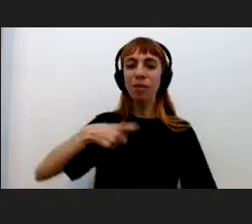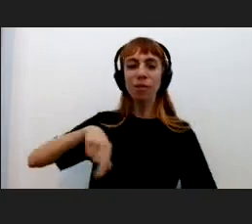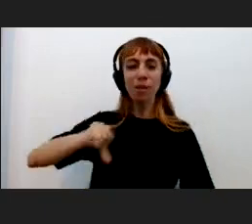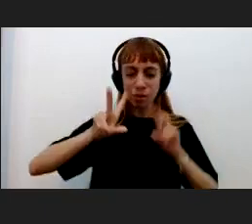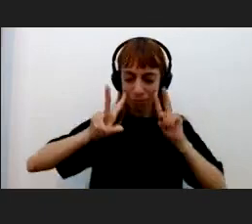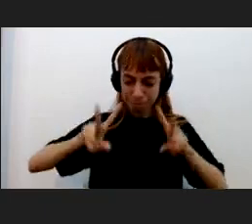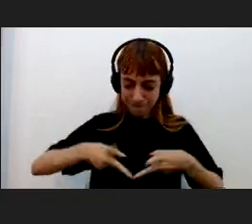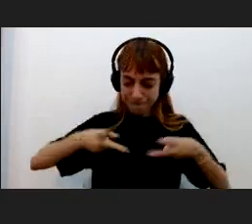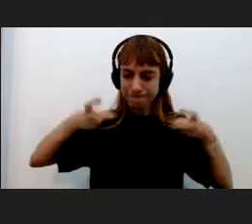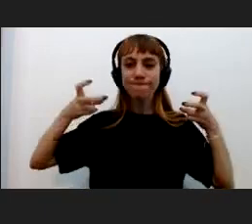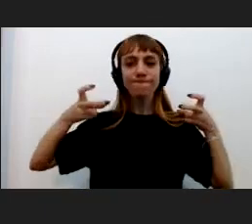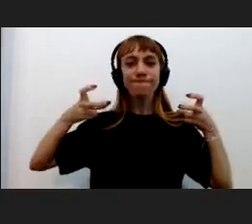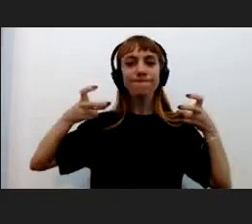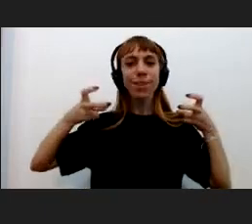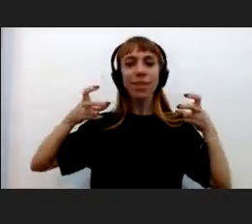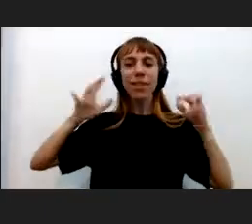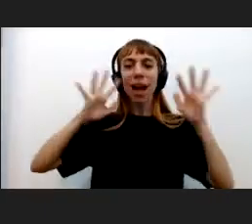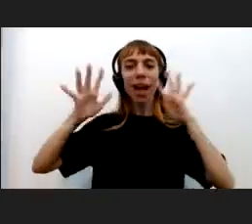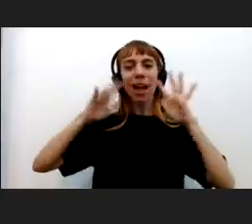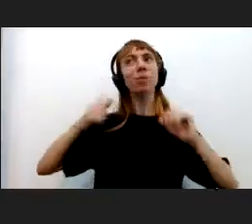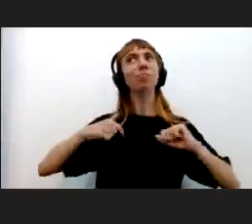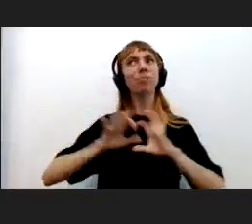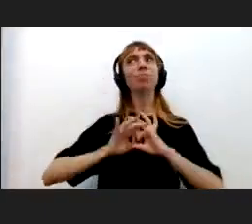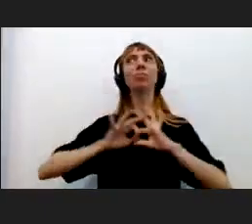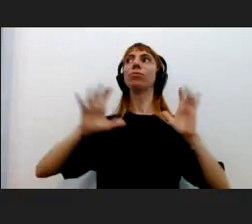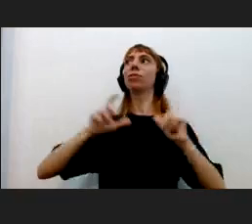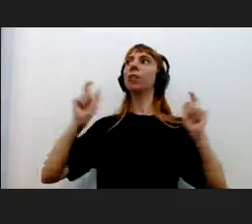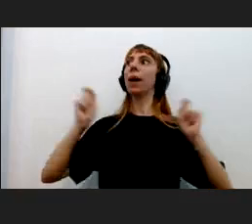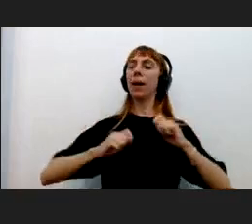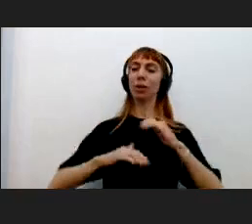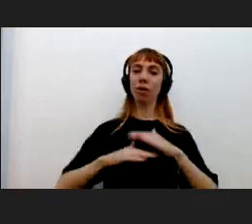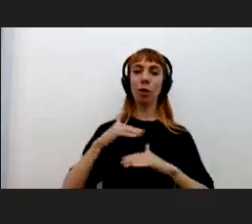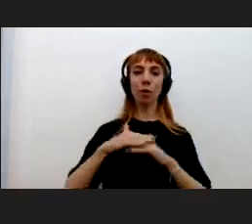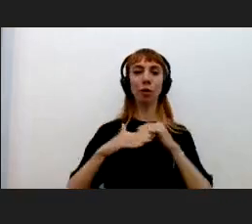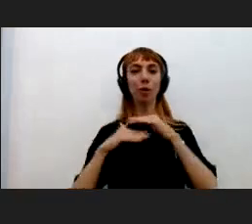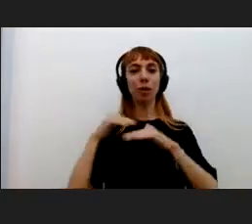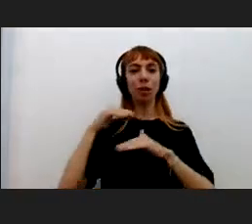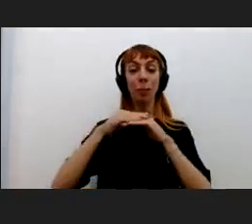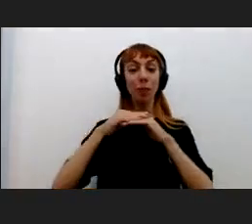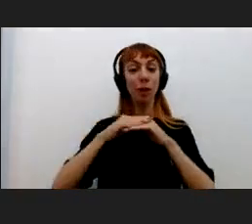a essas construções, né? Que, de novo, não acontecem sozinhas.